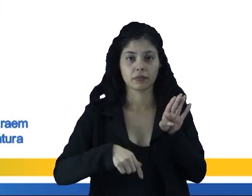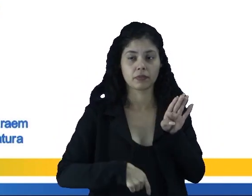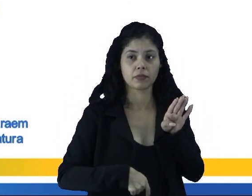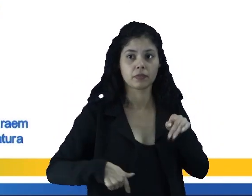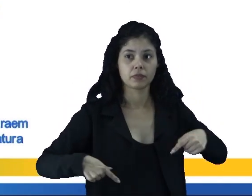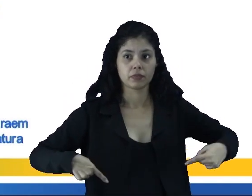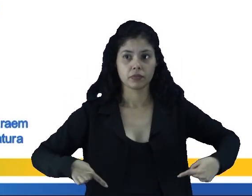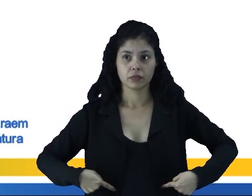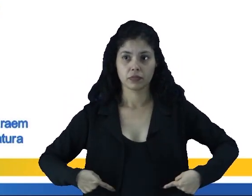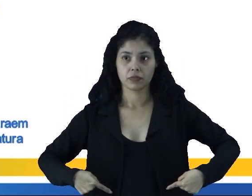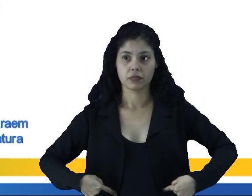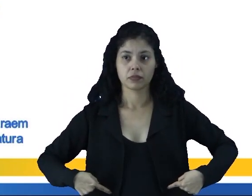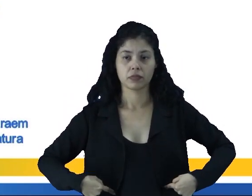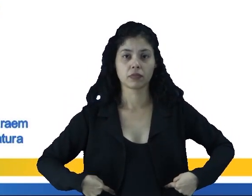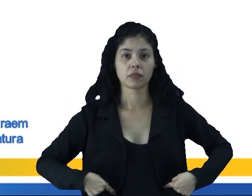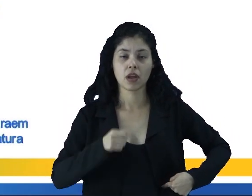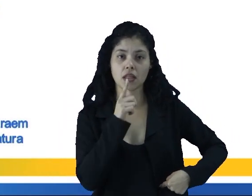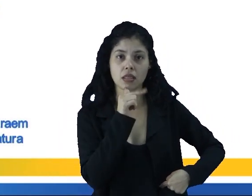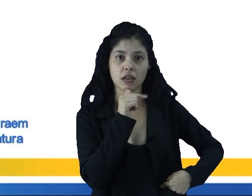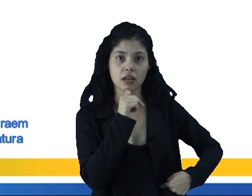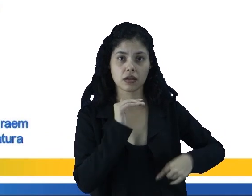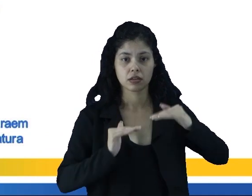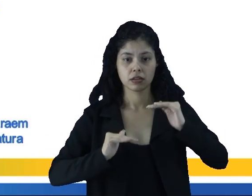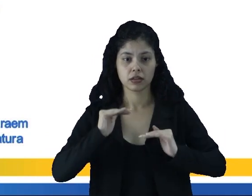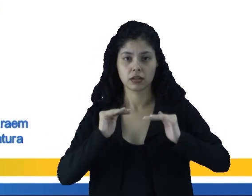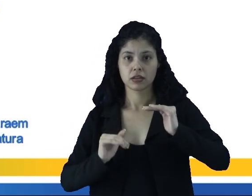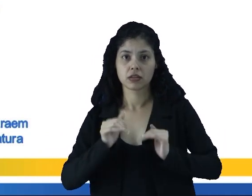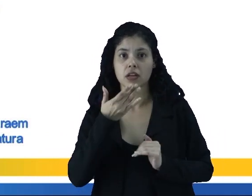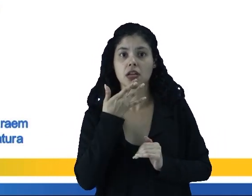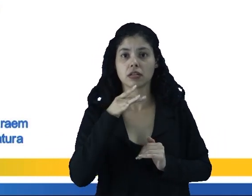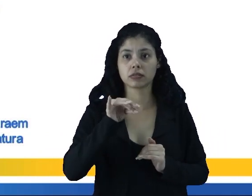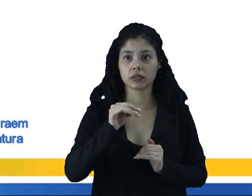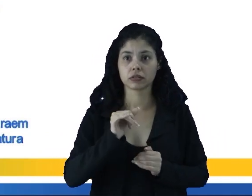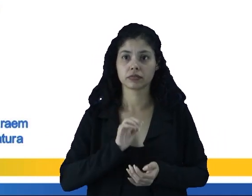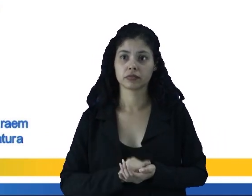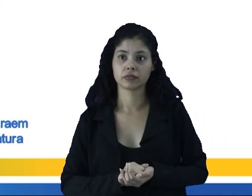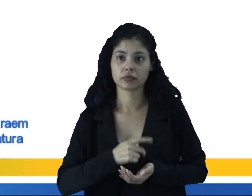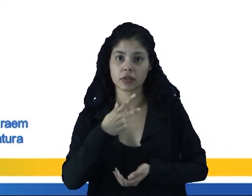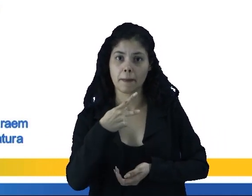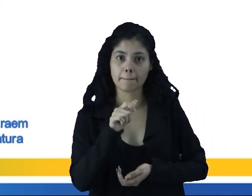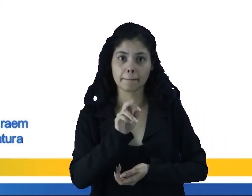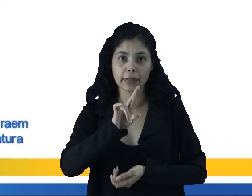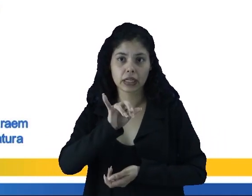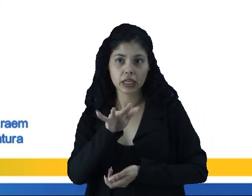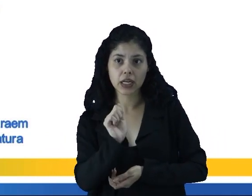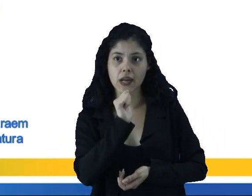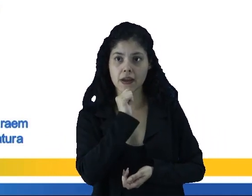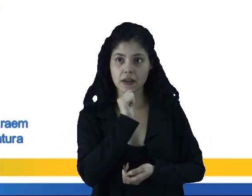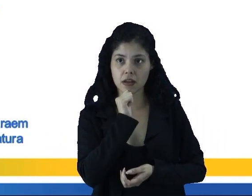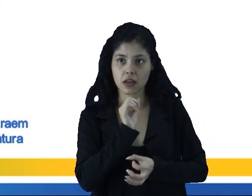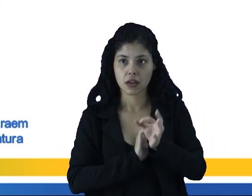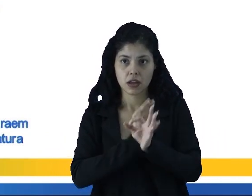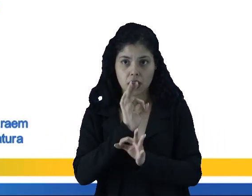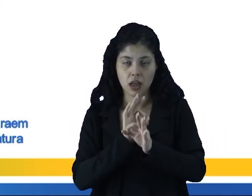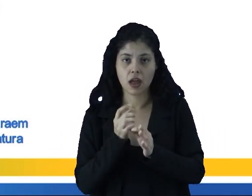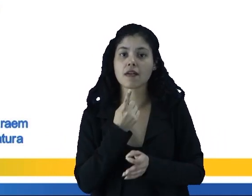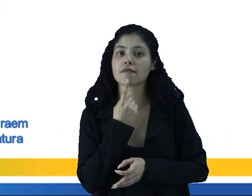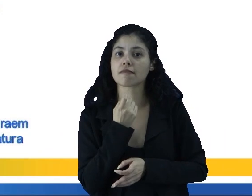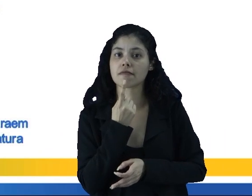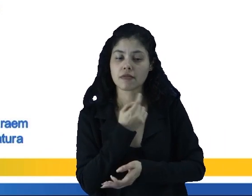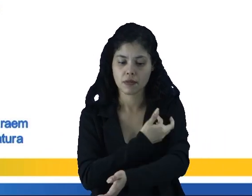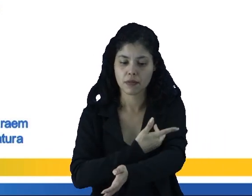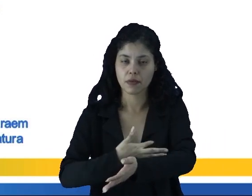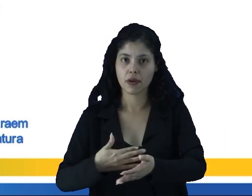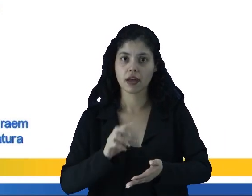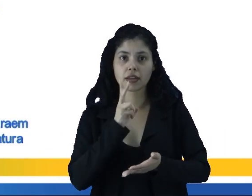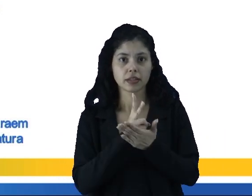mantendo o equilíbrio da água, não só da água, mas também dos sais. O pâncreas regulando a concentração de açúcar no sangue, então liberando